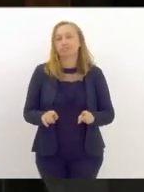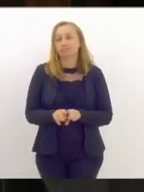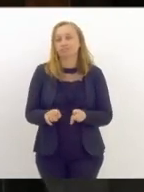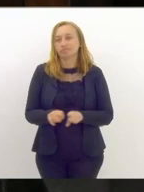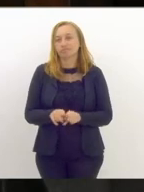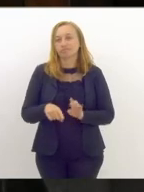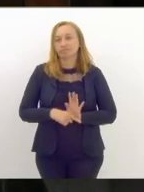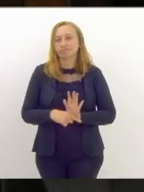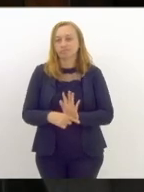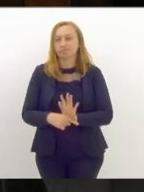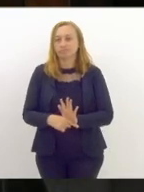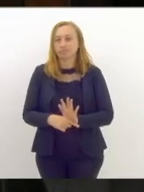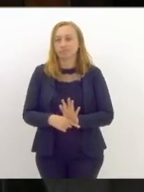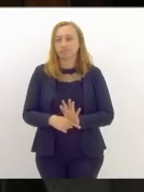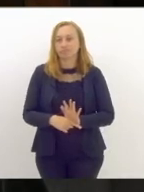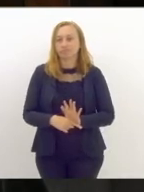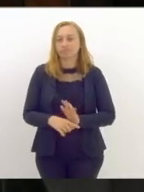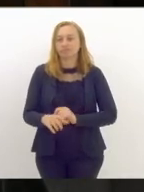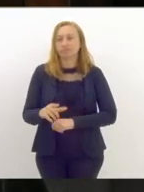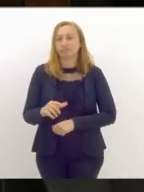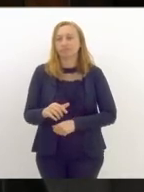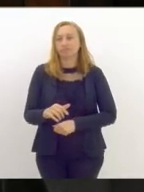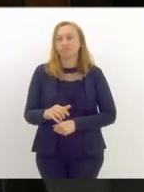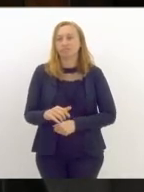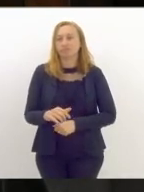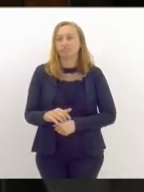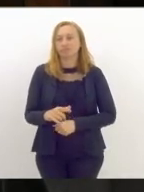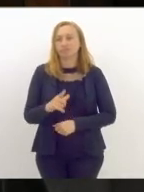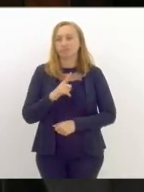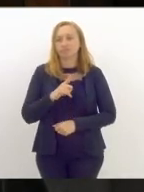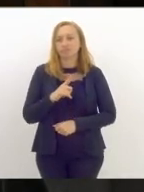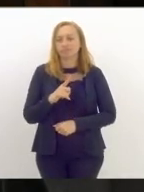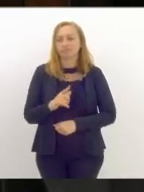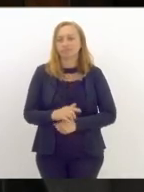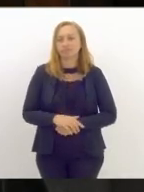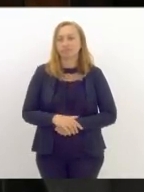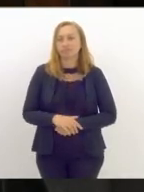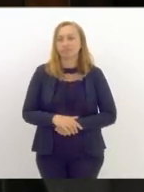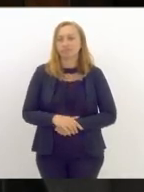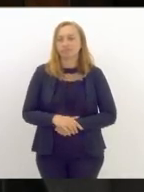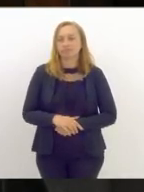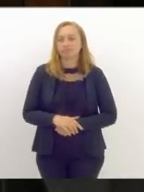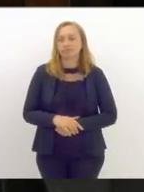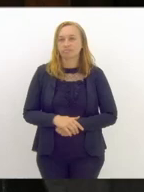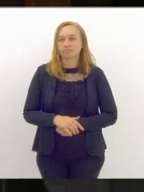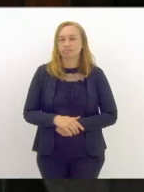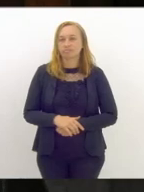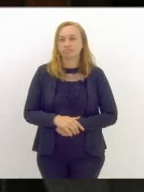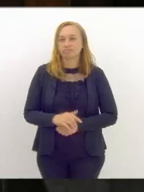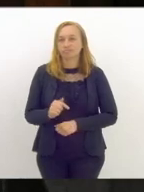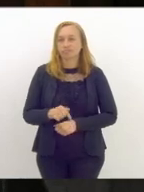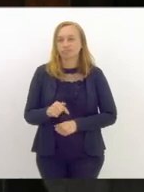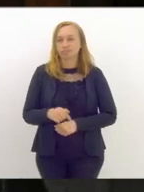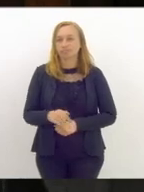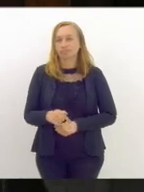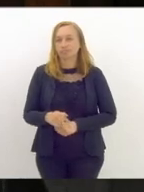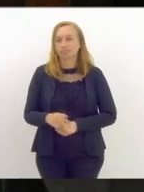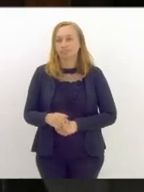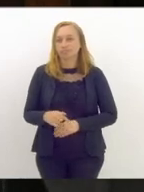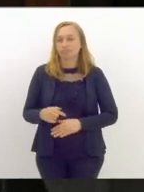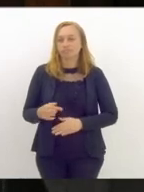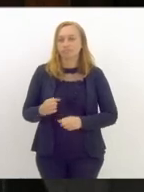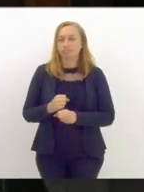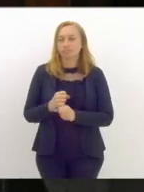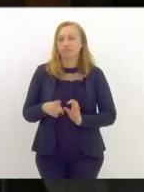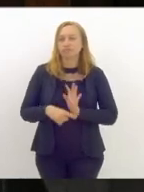contribuíram para que eu estivesse aqui e que eu pudesse hoje ter contribuído durante esses